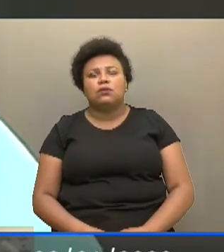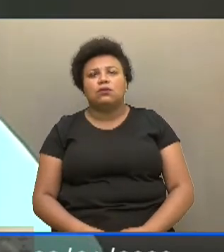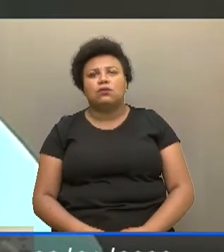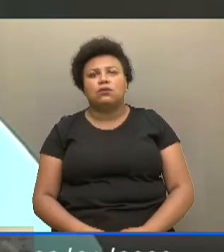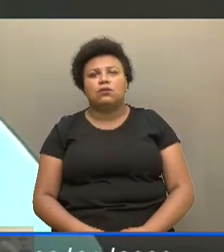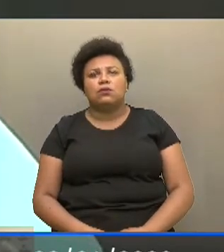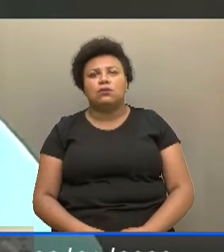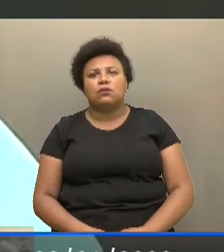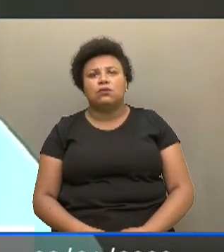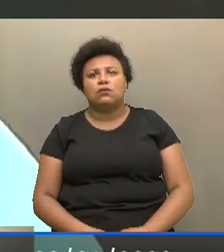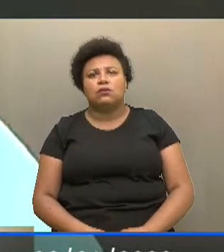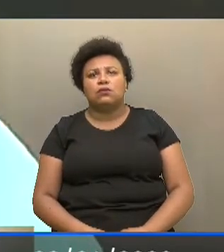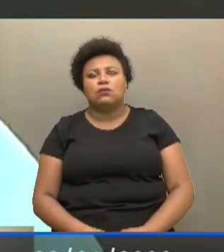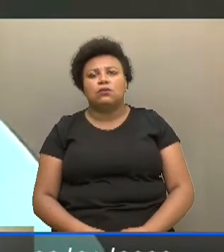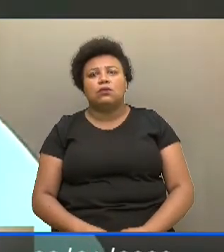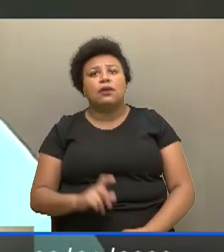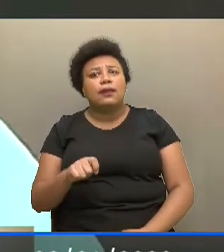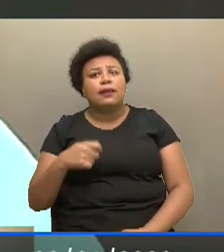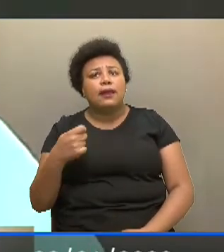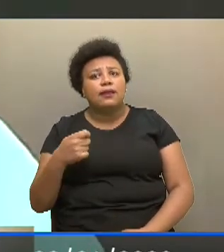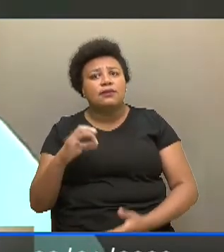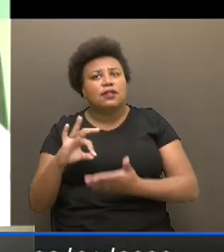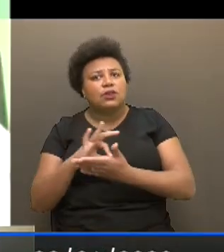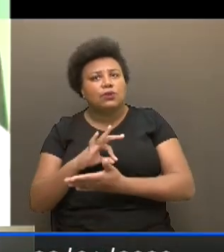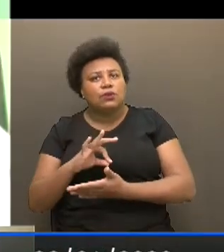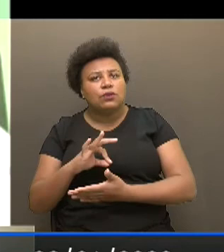presidente? Oi, quem?